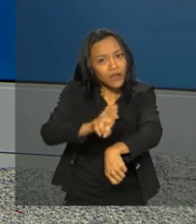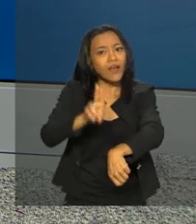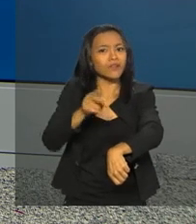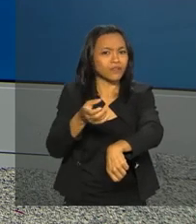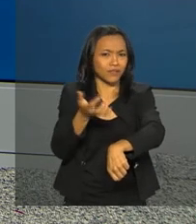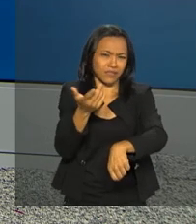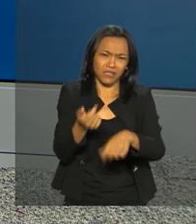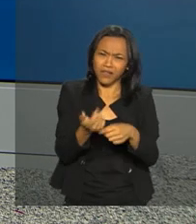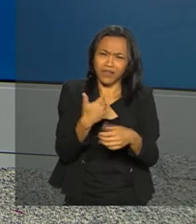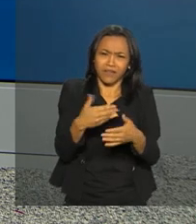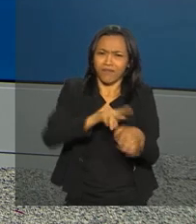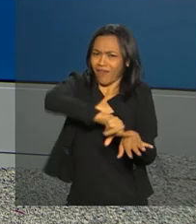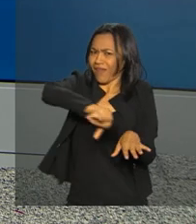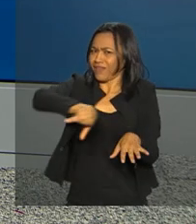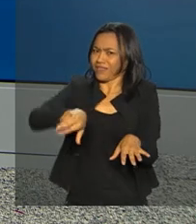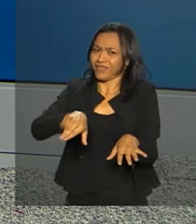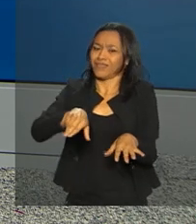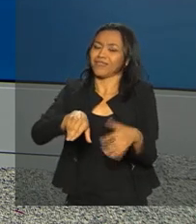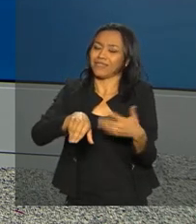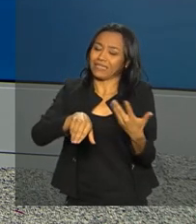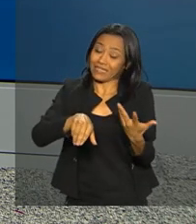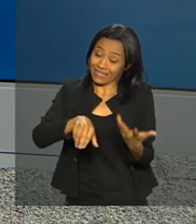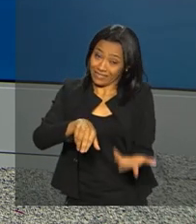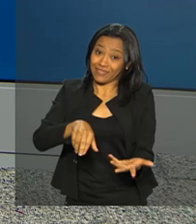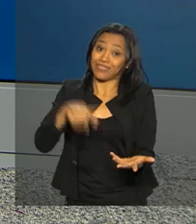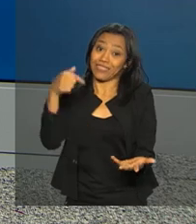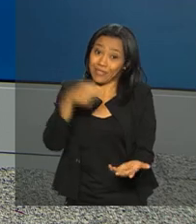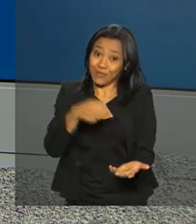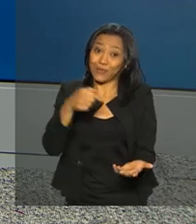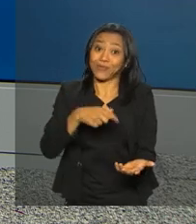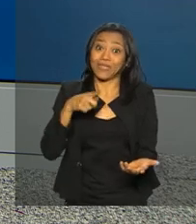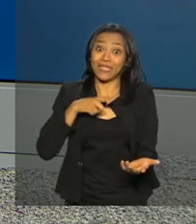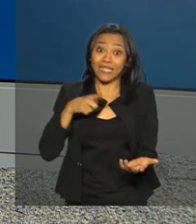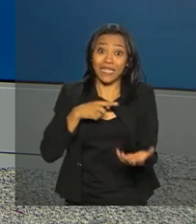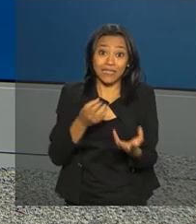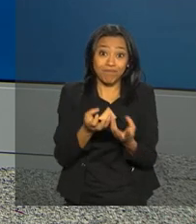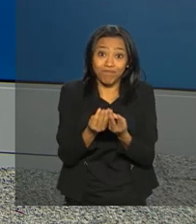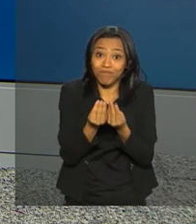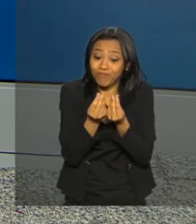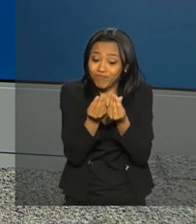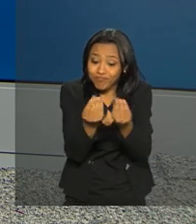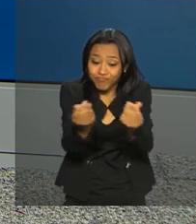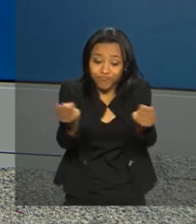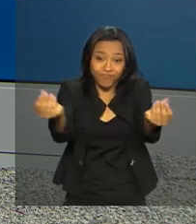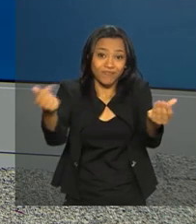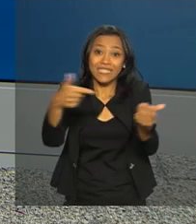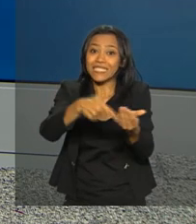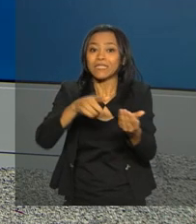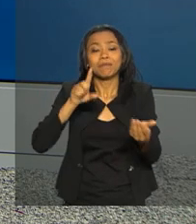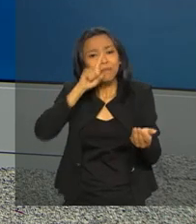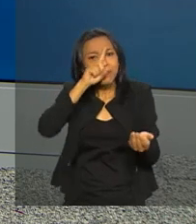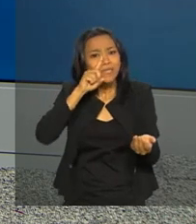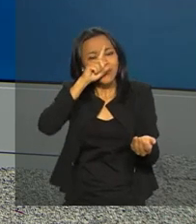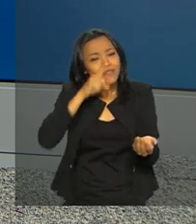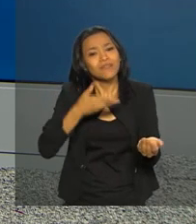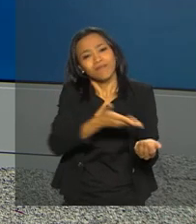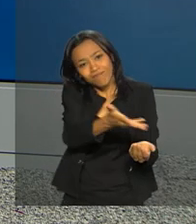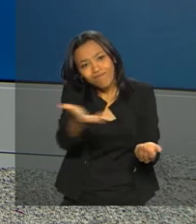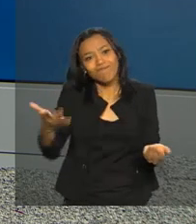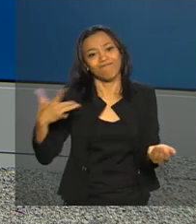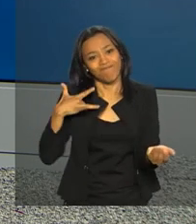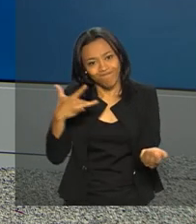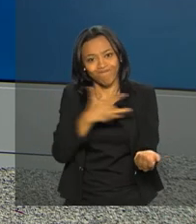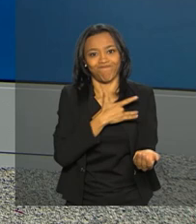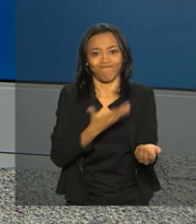as baterias maiores, são artigos que têm materiais muito poluentes e muito tóxicos, inclusive prejudiciais à